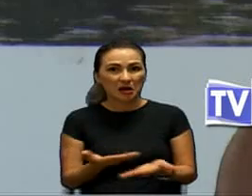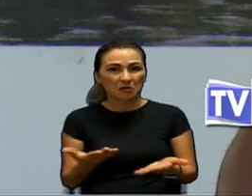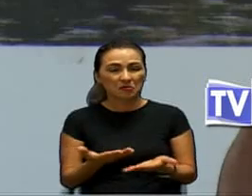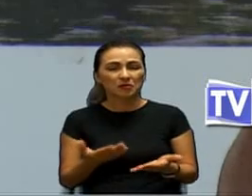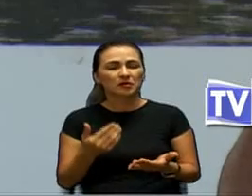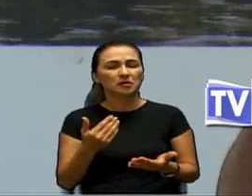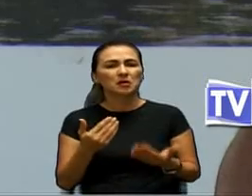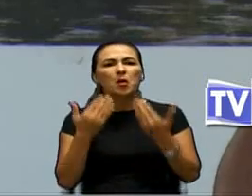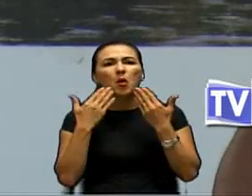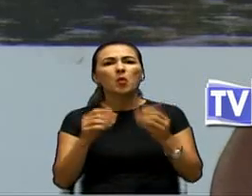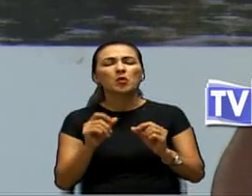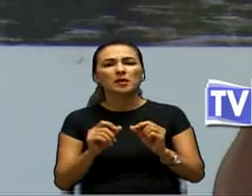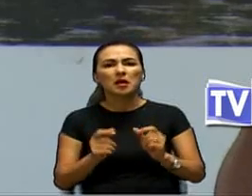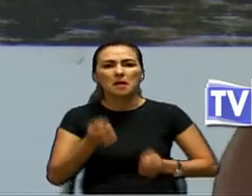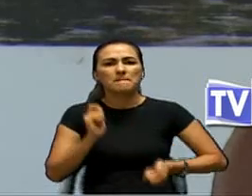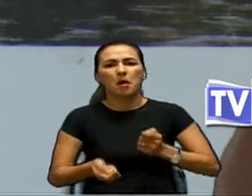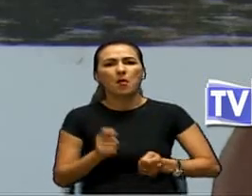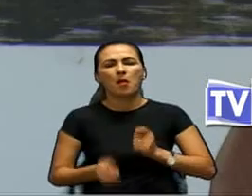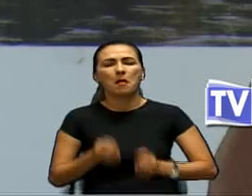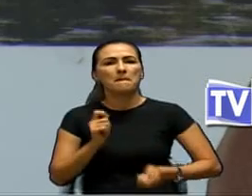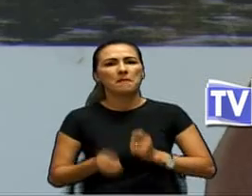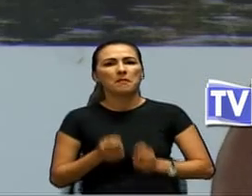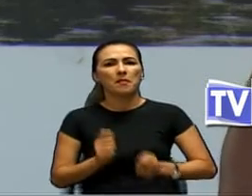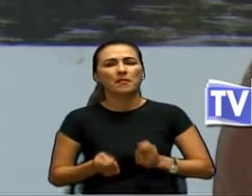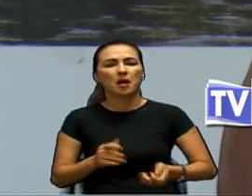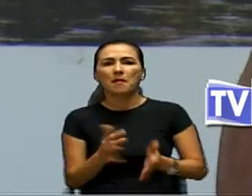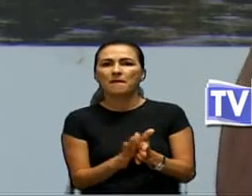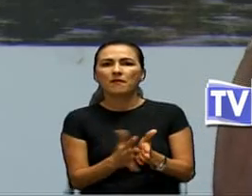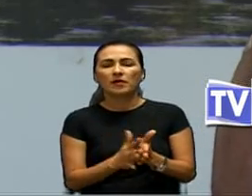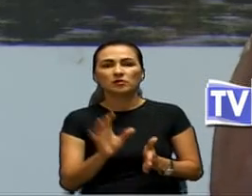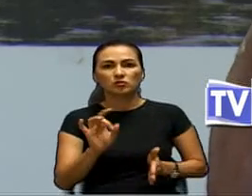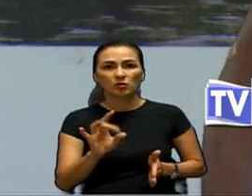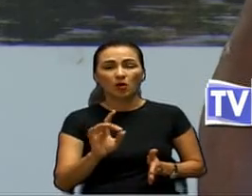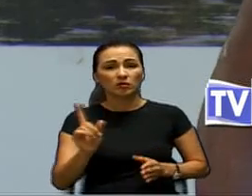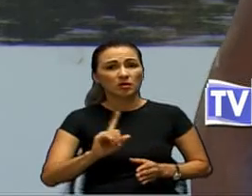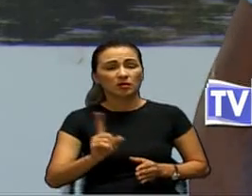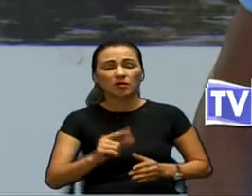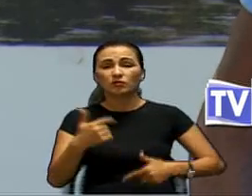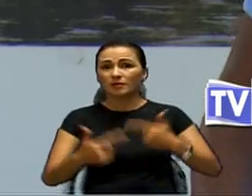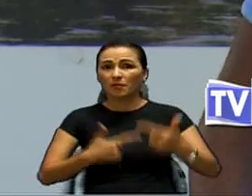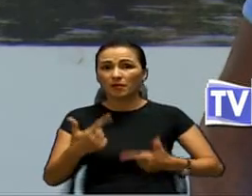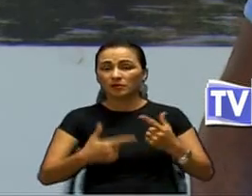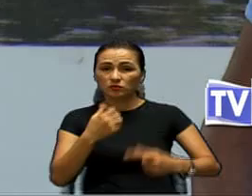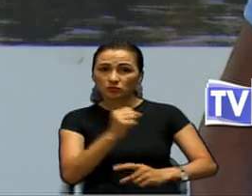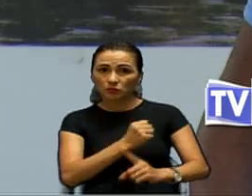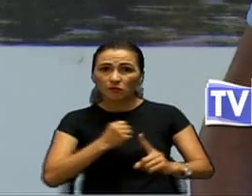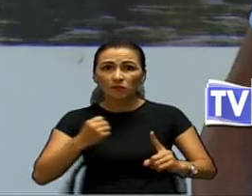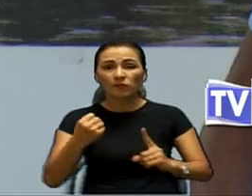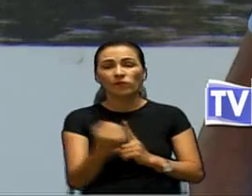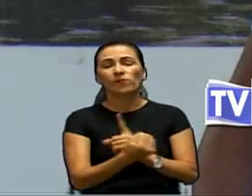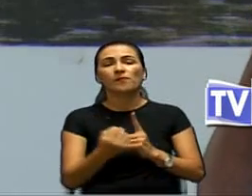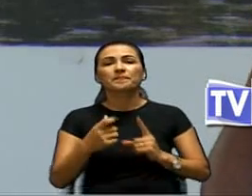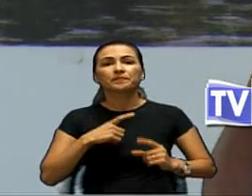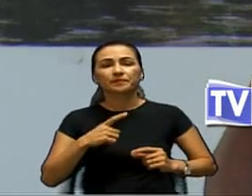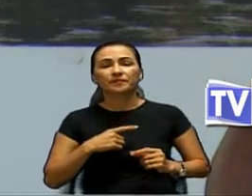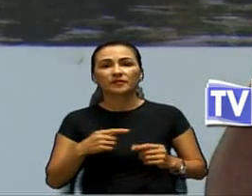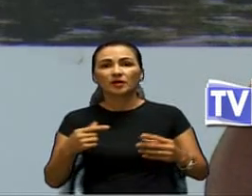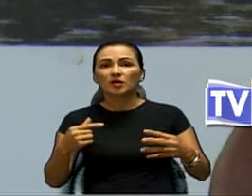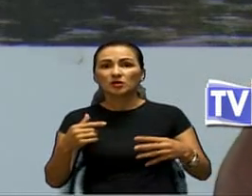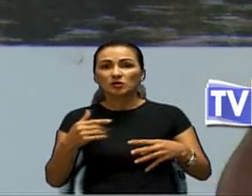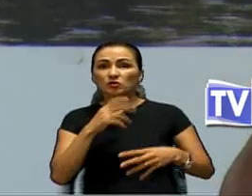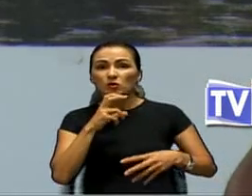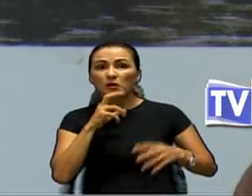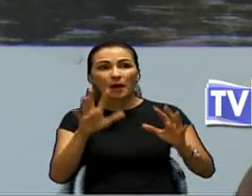batucada. Elas vêm oferecendo mais, elas têm trabalhos sociais que vêm acontecendo nos quatro cantos da